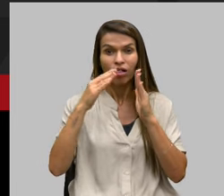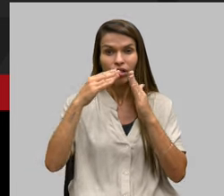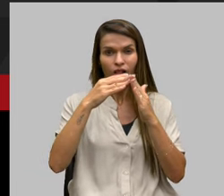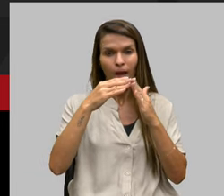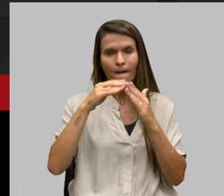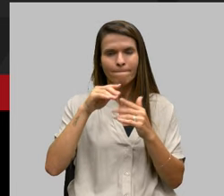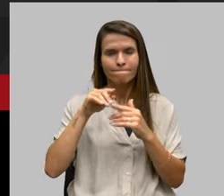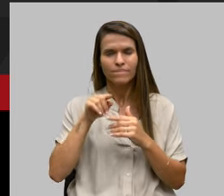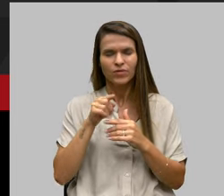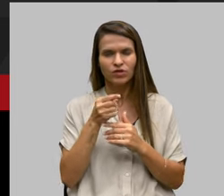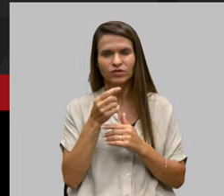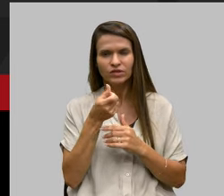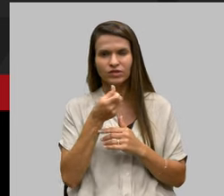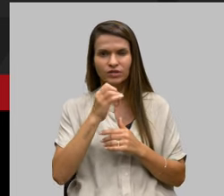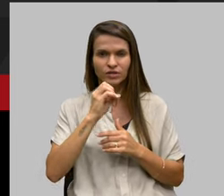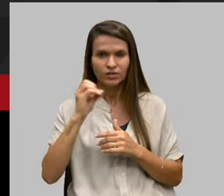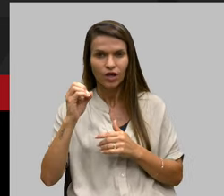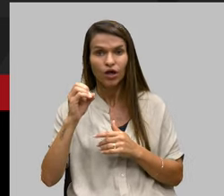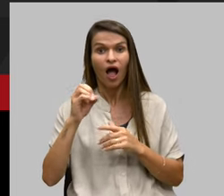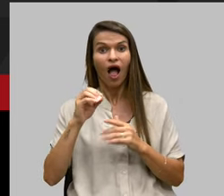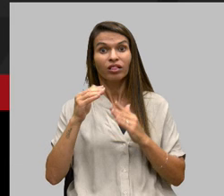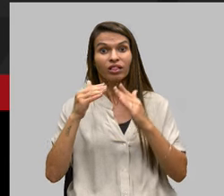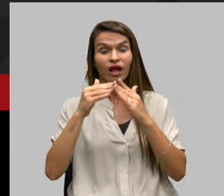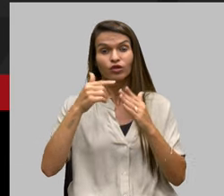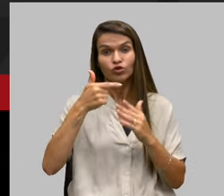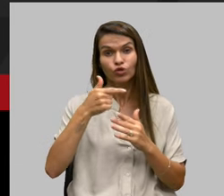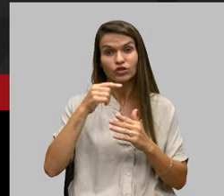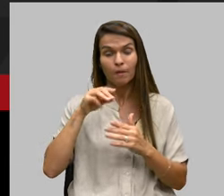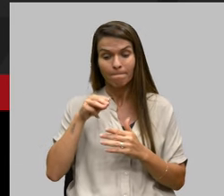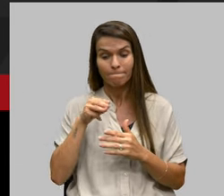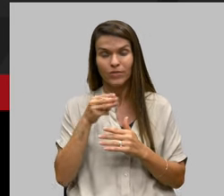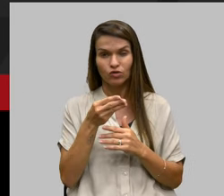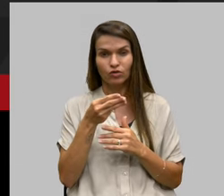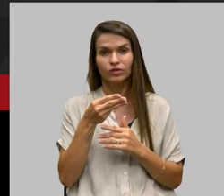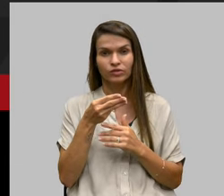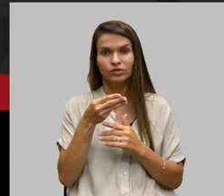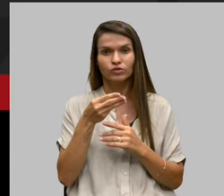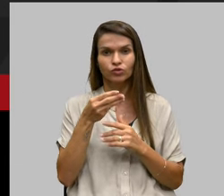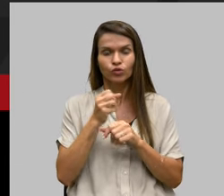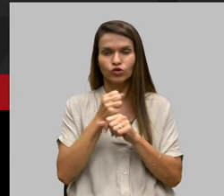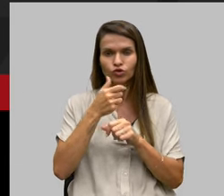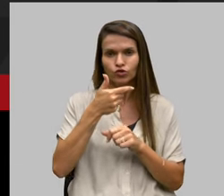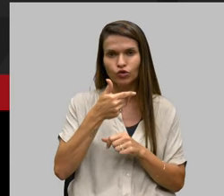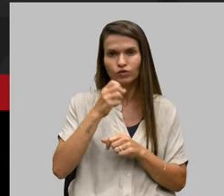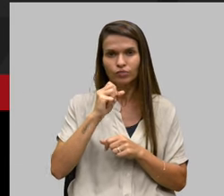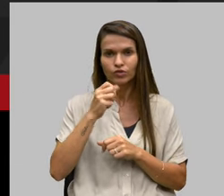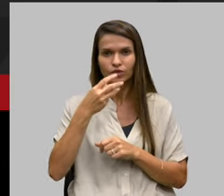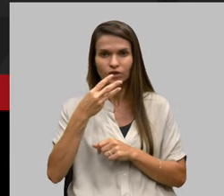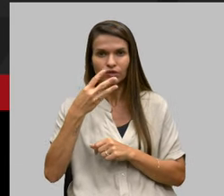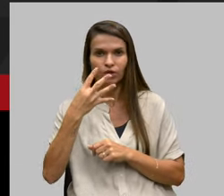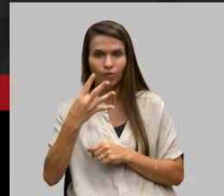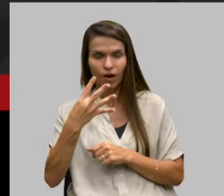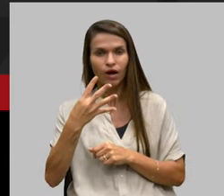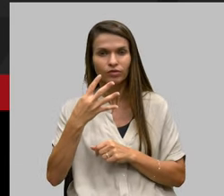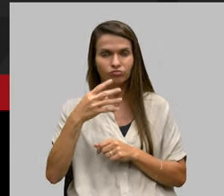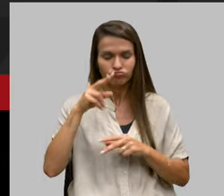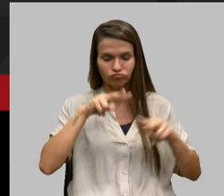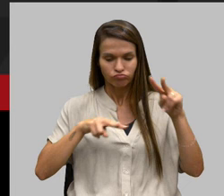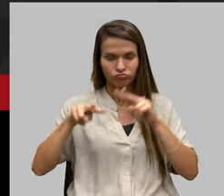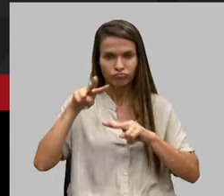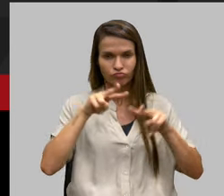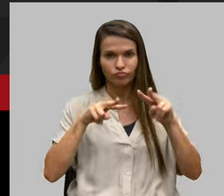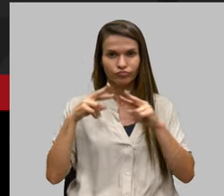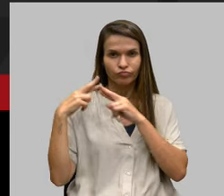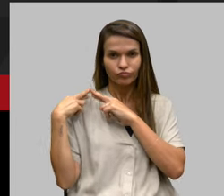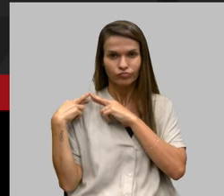em 2025 até 2 milhões 700 por mês em 2034 ou seja uma variação do aporte do ente federativo de